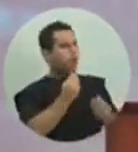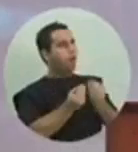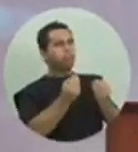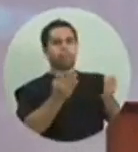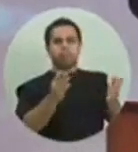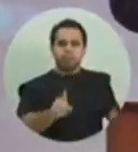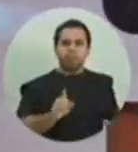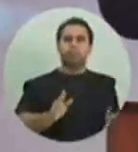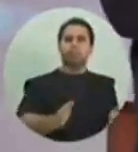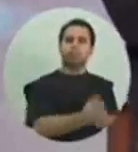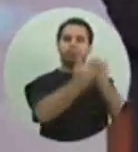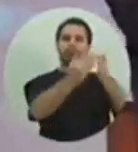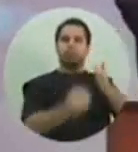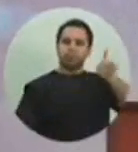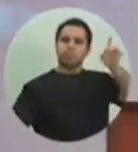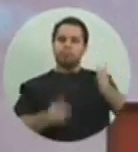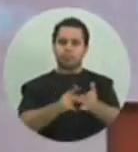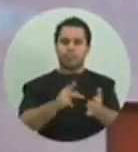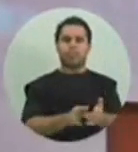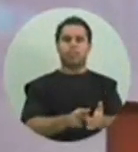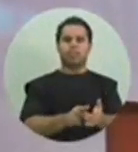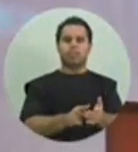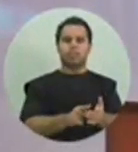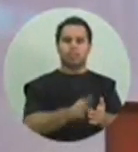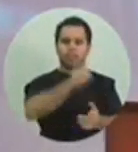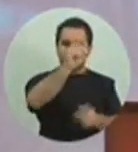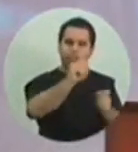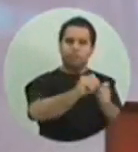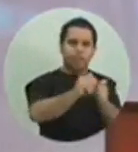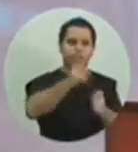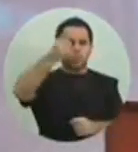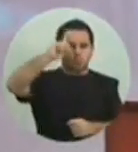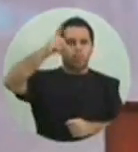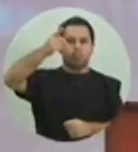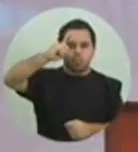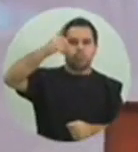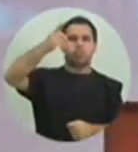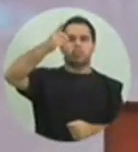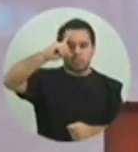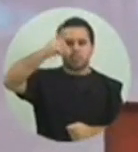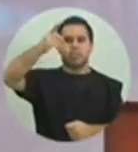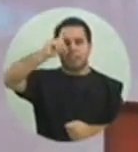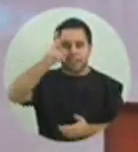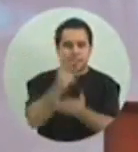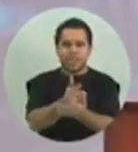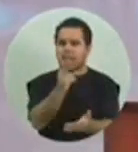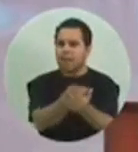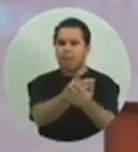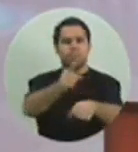de ver tudo quanto Deus está fazendo. Gente, Deus está agindo todo dia,